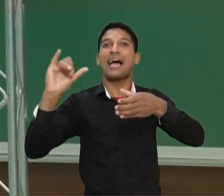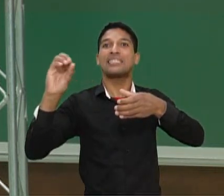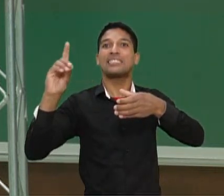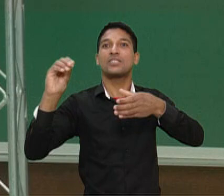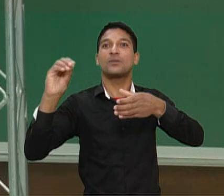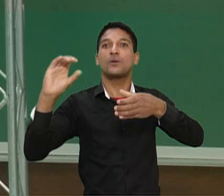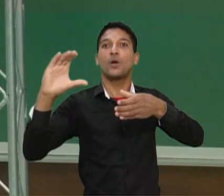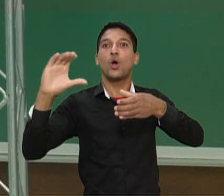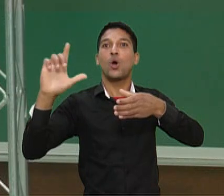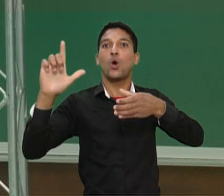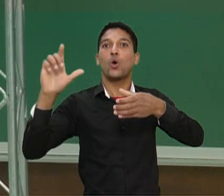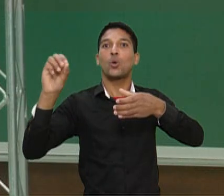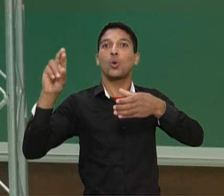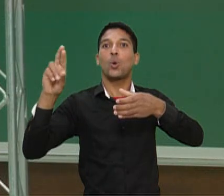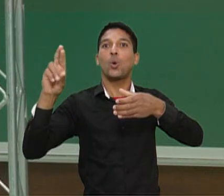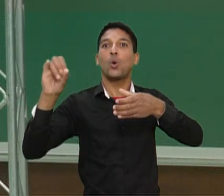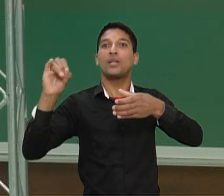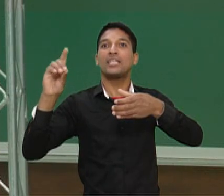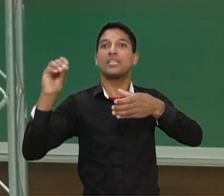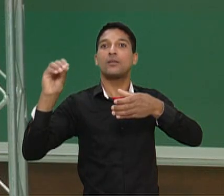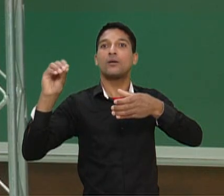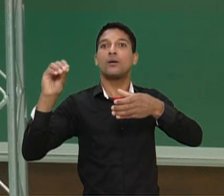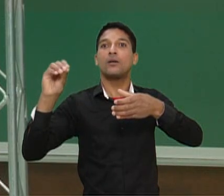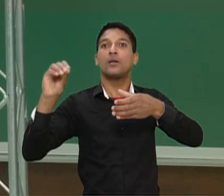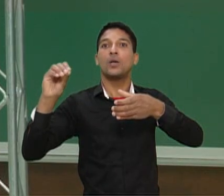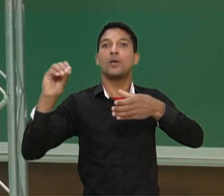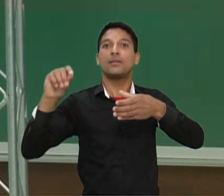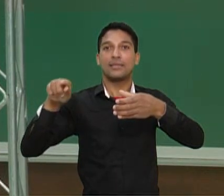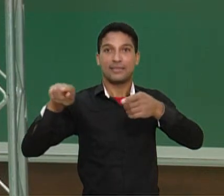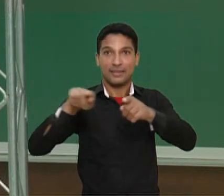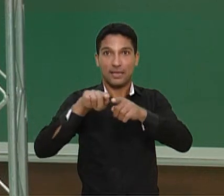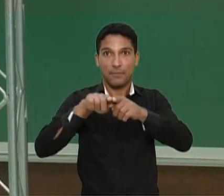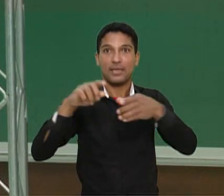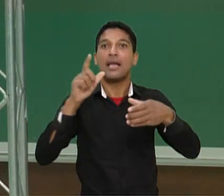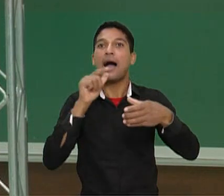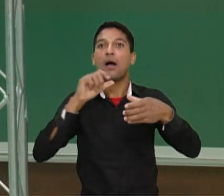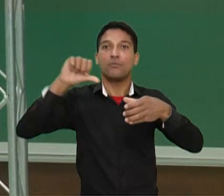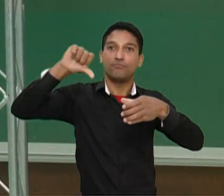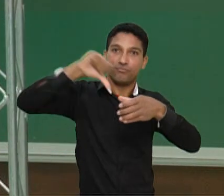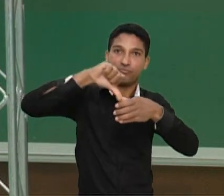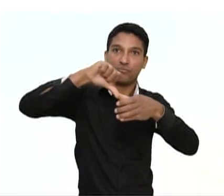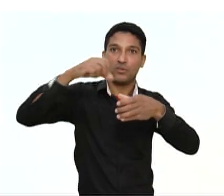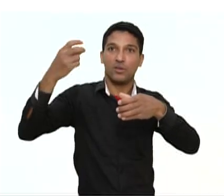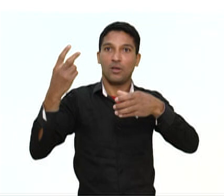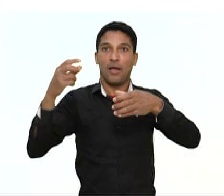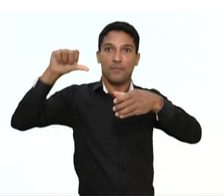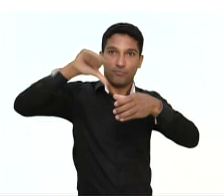corrente elétrica, hein? Vai, filho? Isso! É o processo de